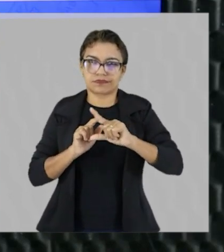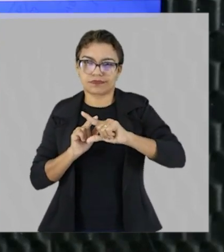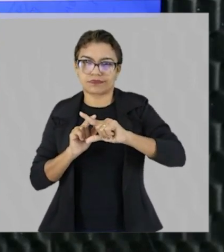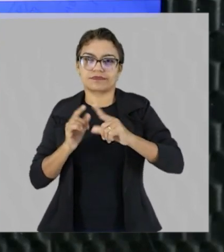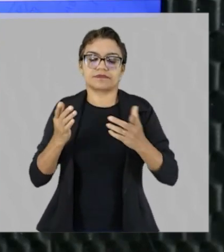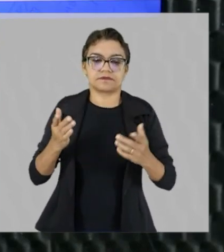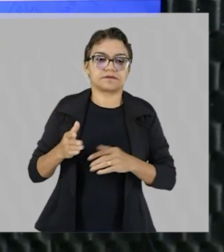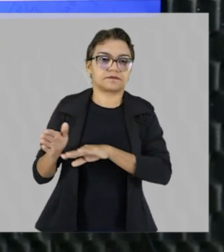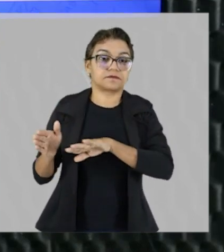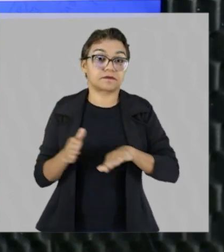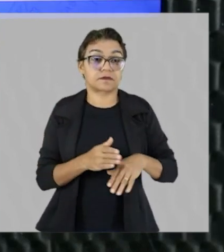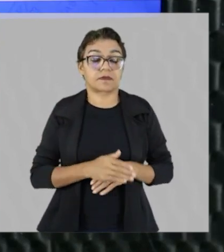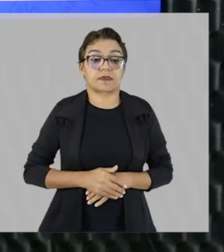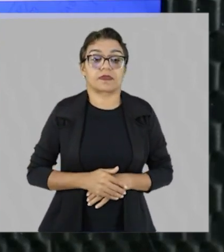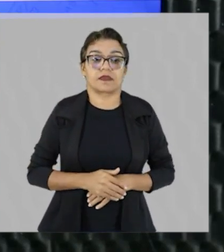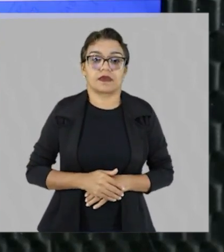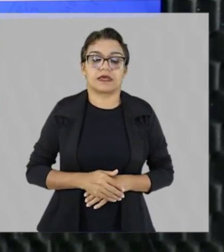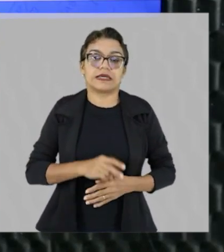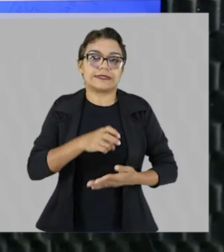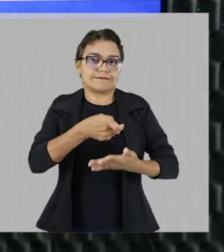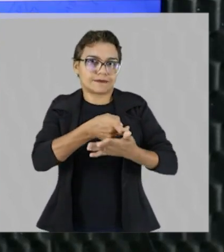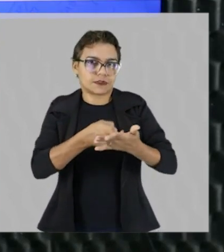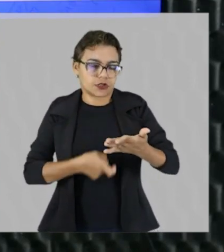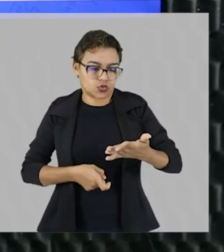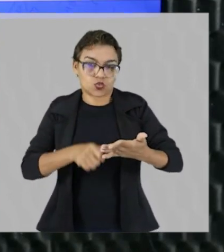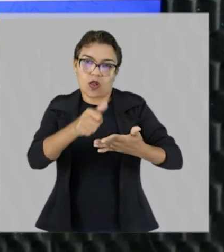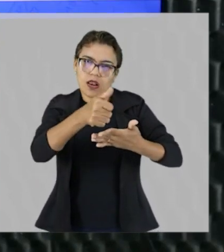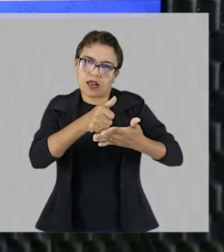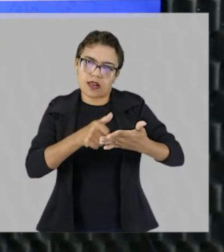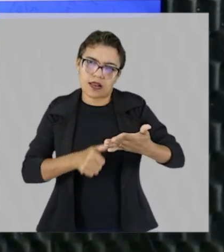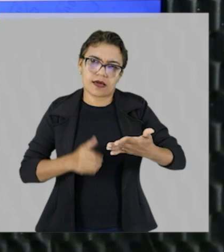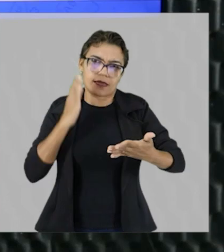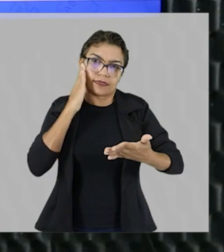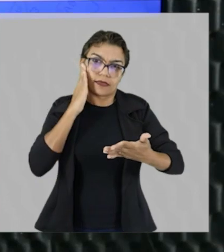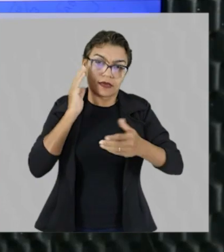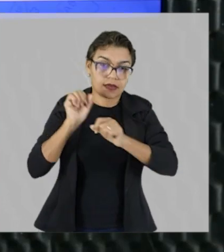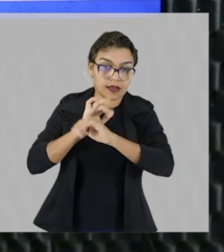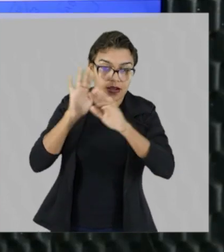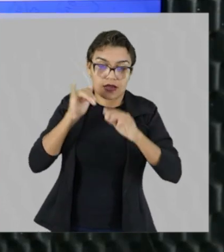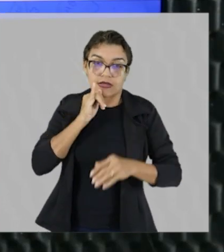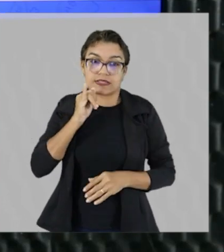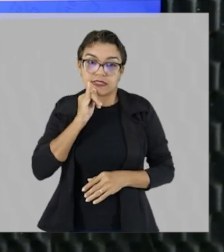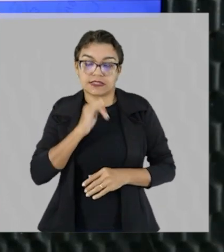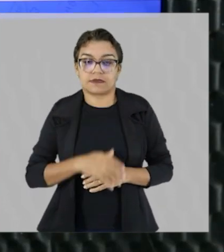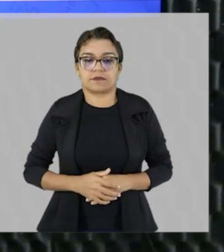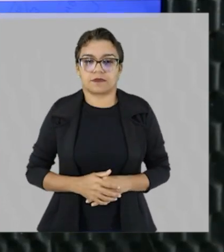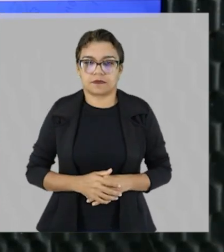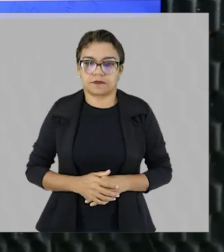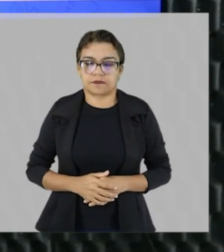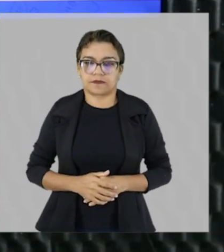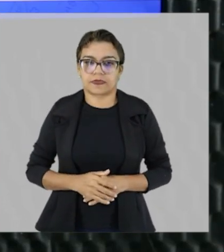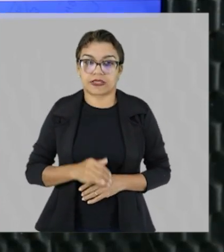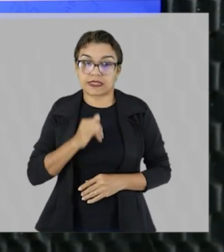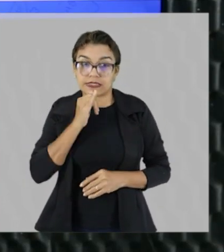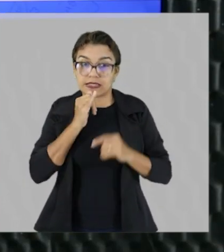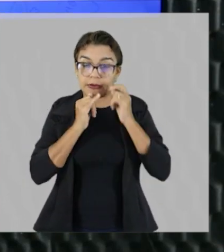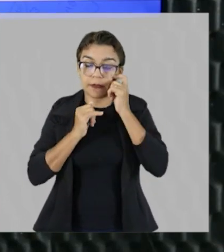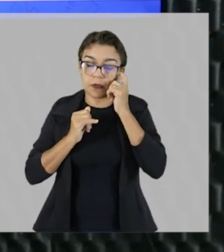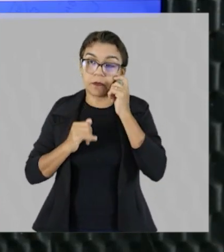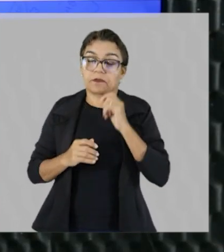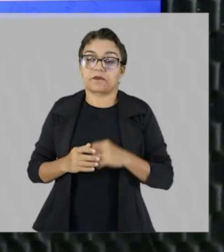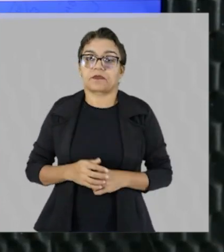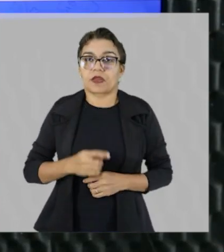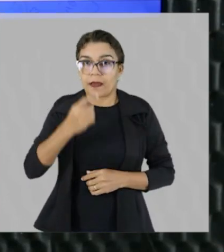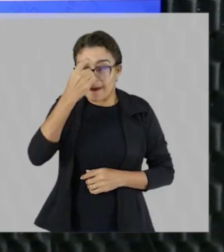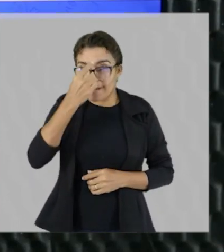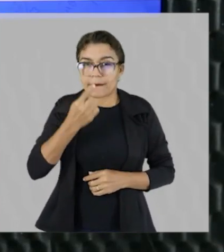Interpretação de texto nas provas de vestibular. Bem, eu tenho aqui, ler as expressões faciais dos